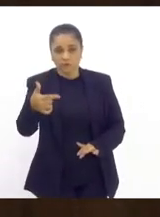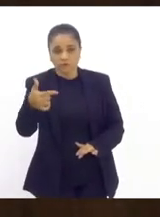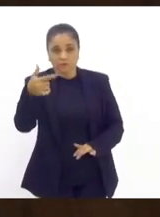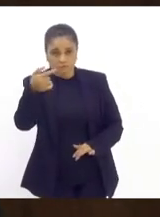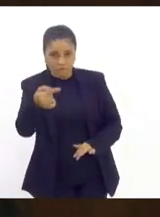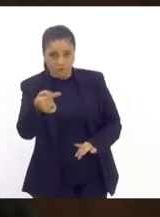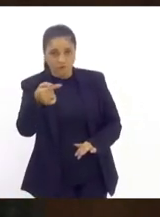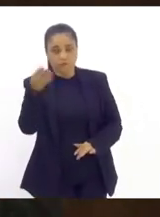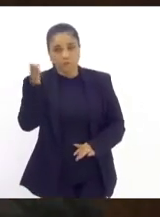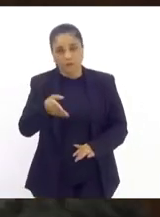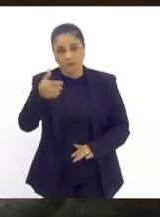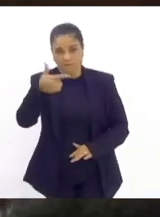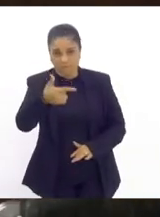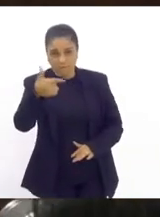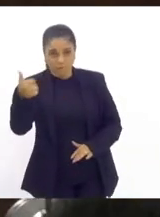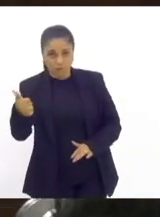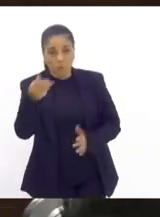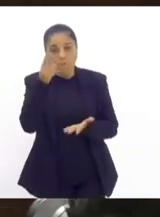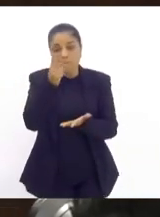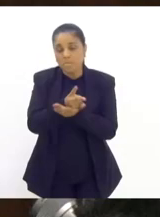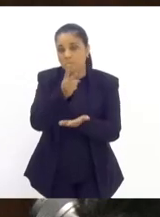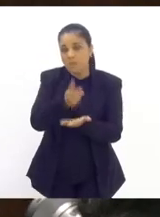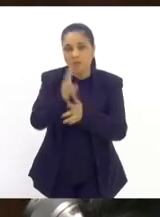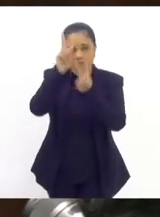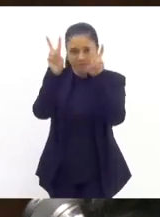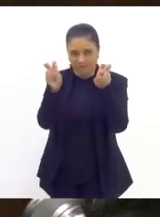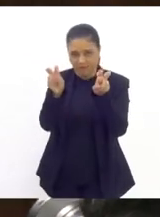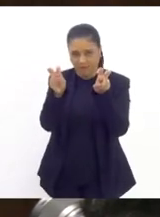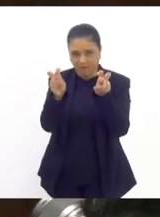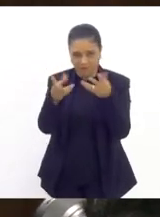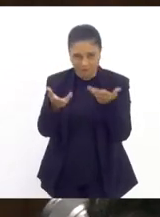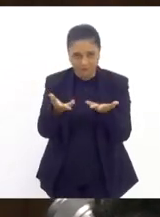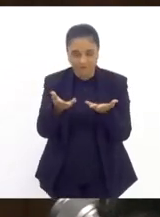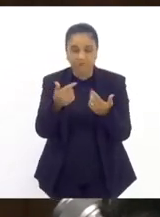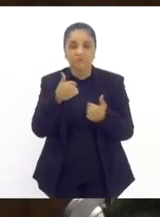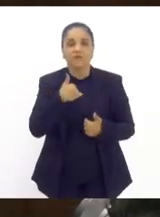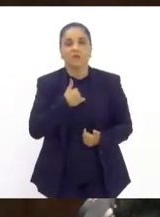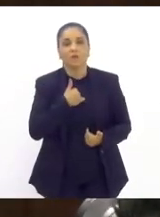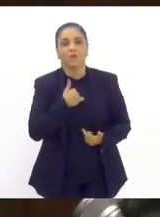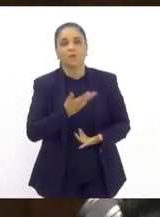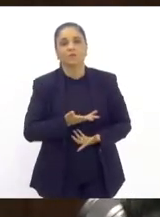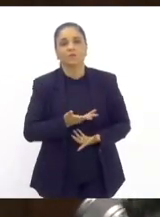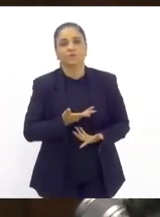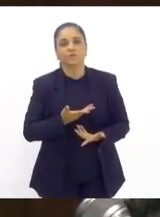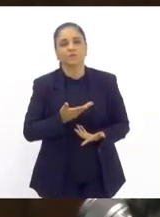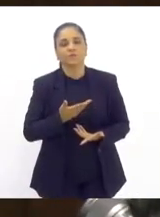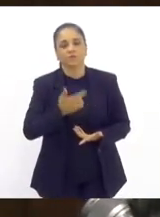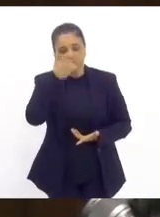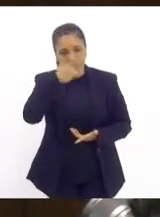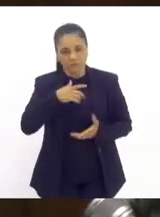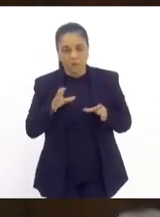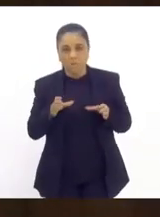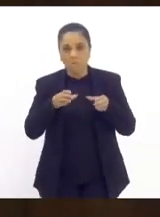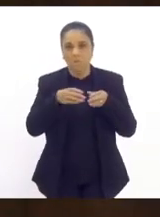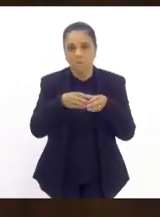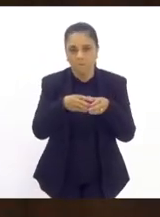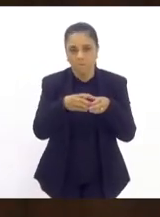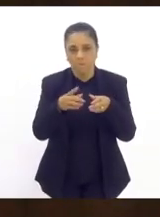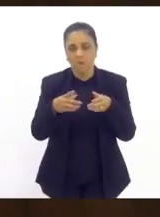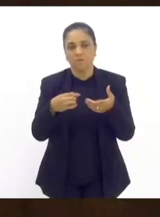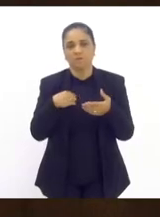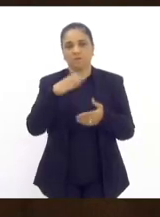trataria do mesmo tema então como eu só aqui mesmo da ccj